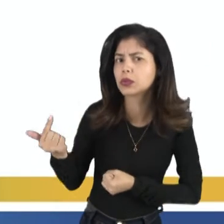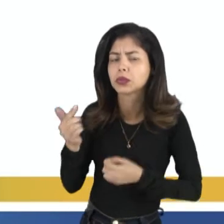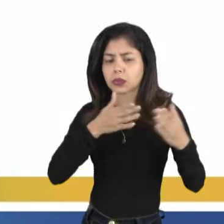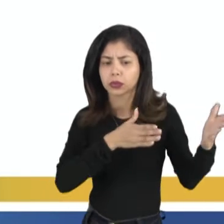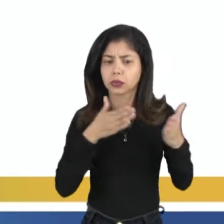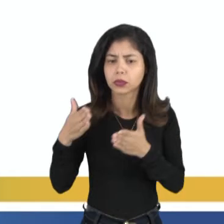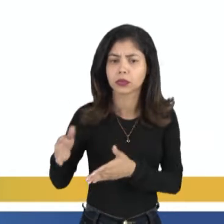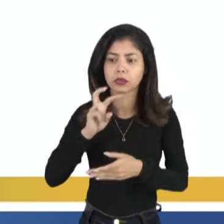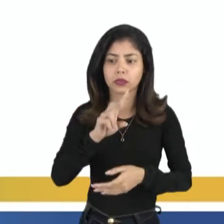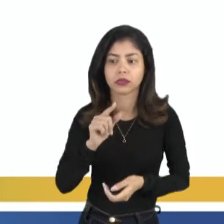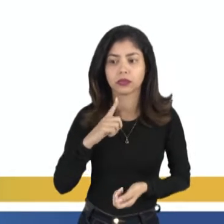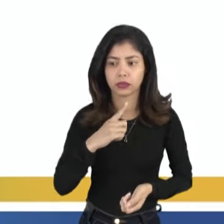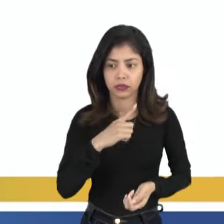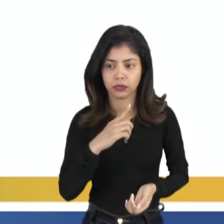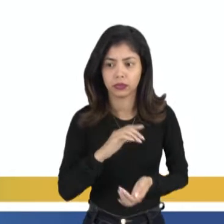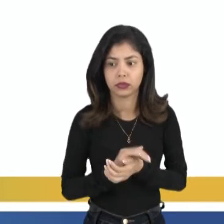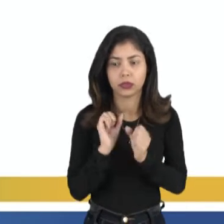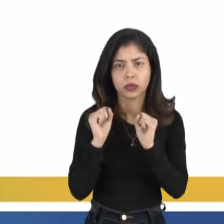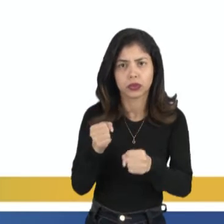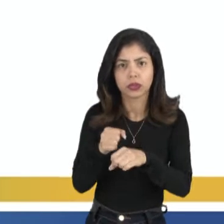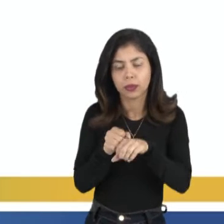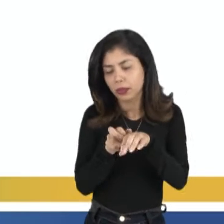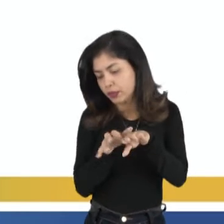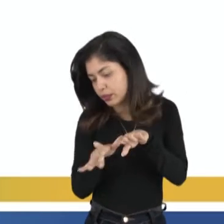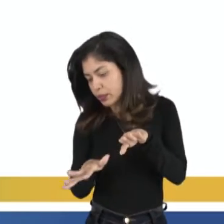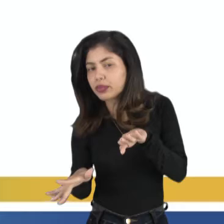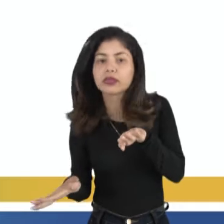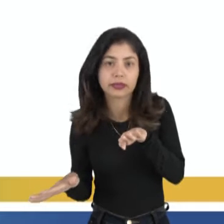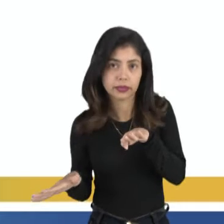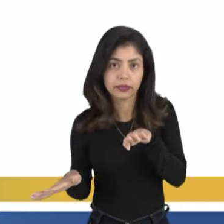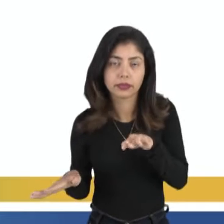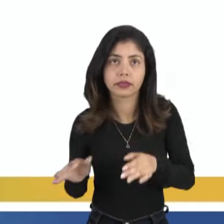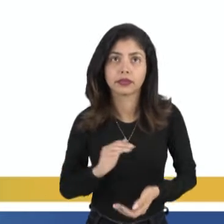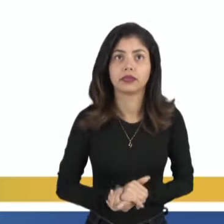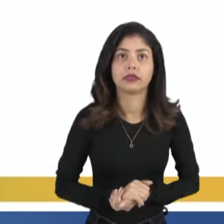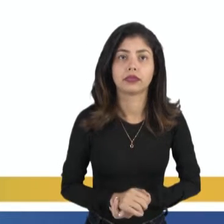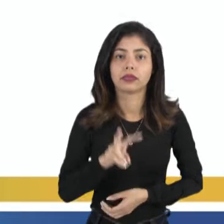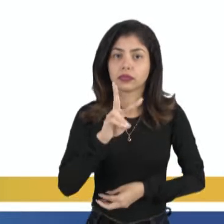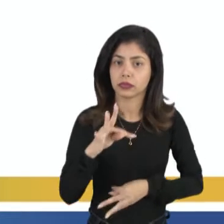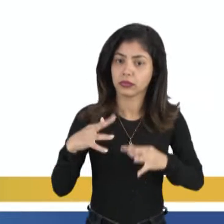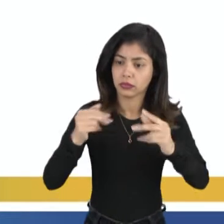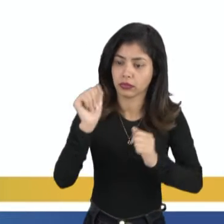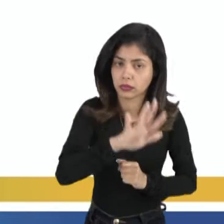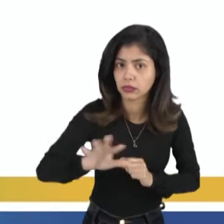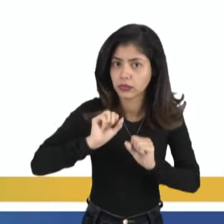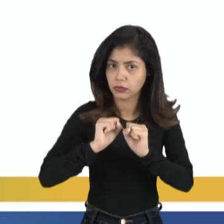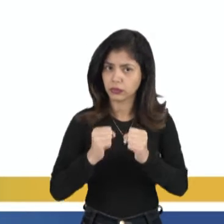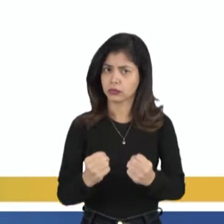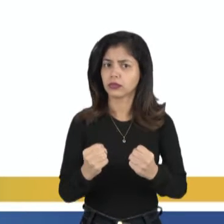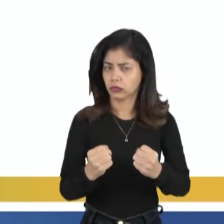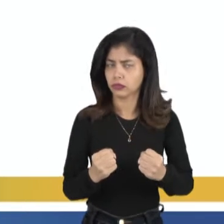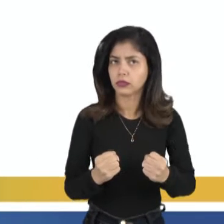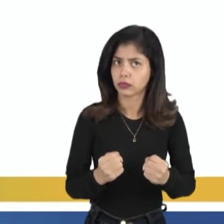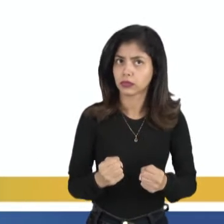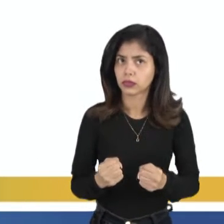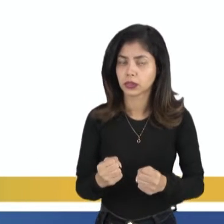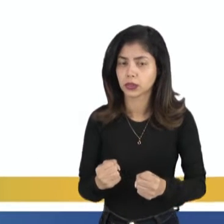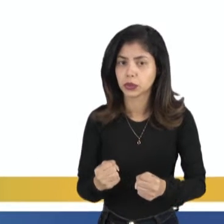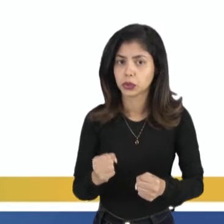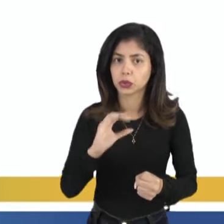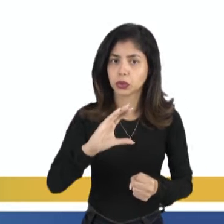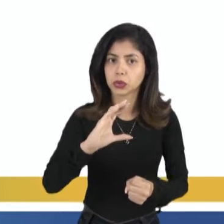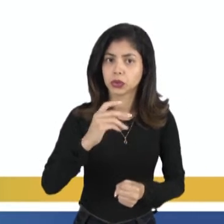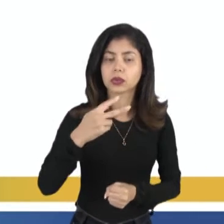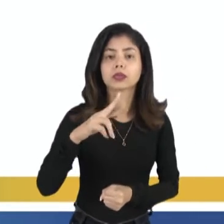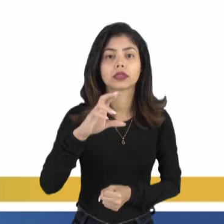parte do peso vai fazer esse bloco escorregar ao longo da rampa. Isso aí tudo é a força-peso, tá? Só que a gente chama de